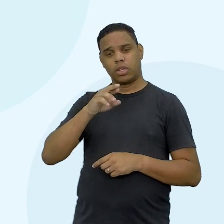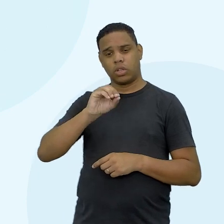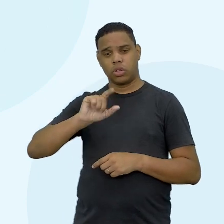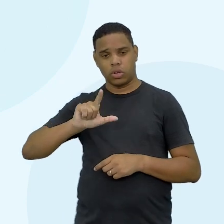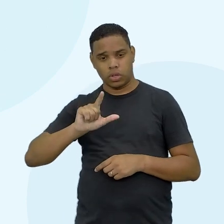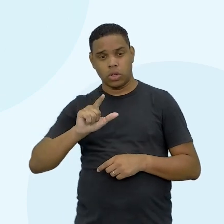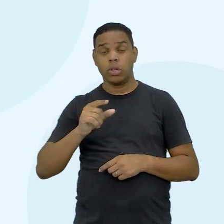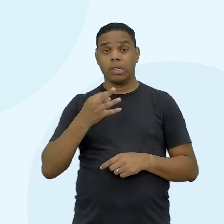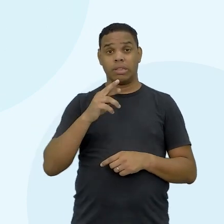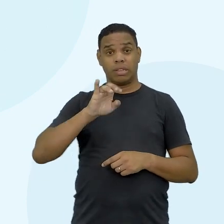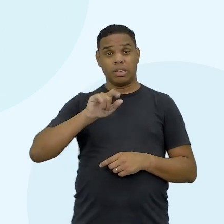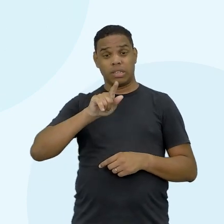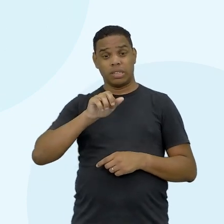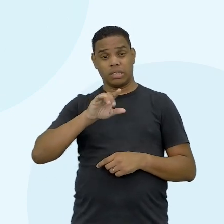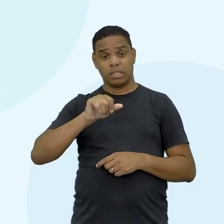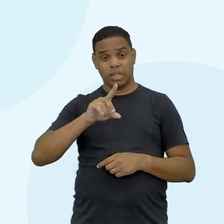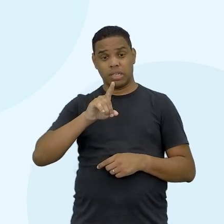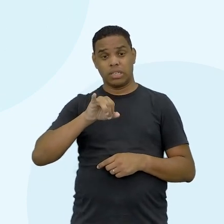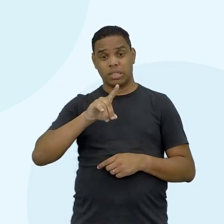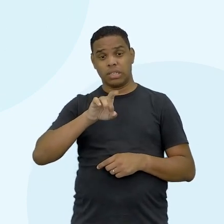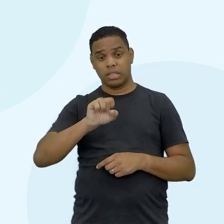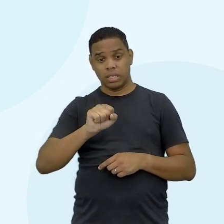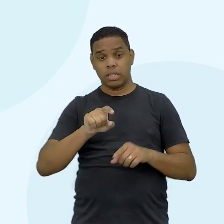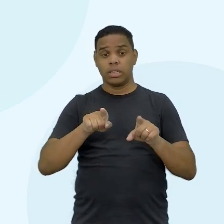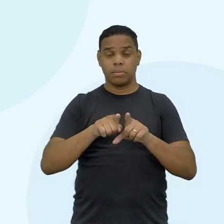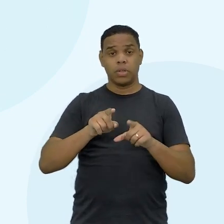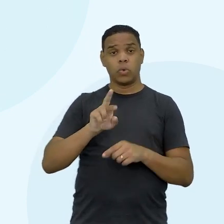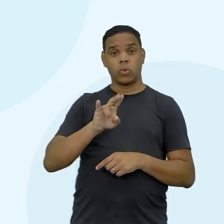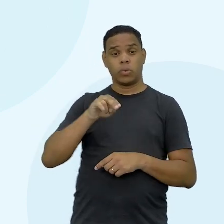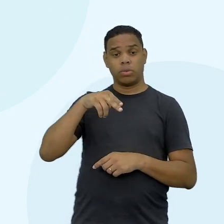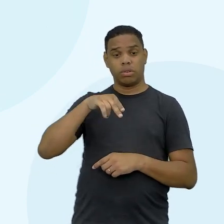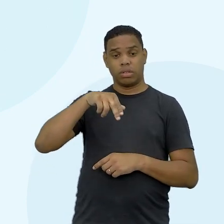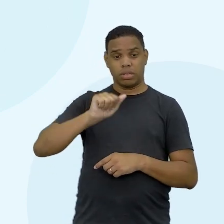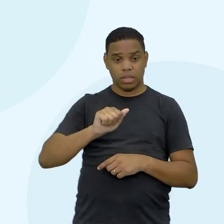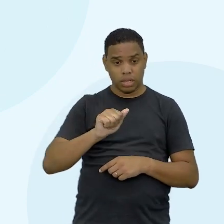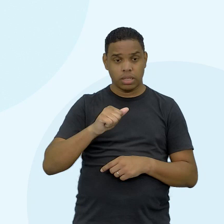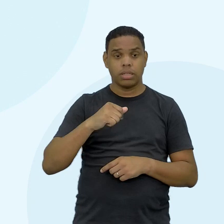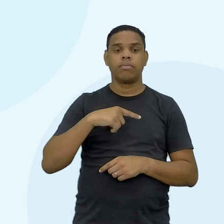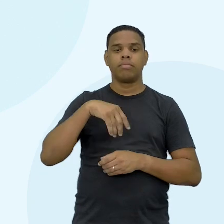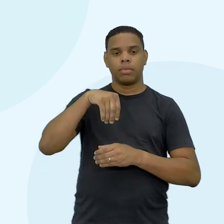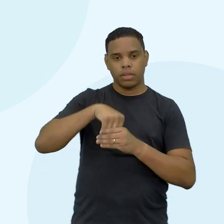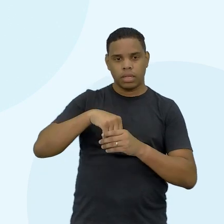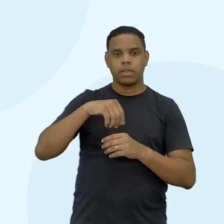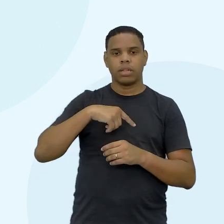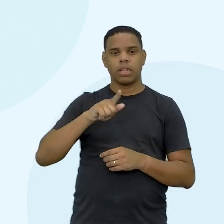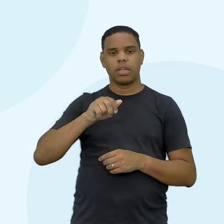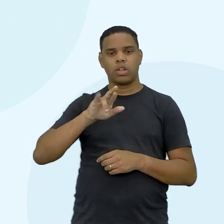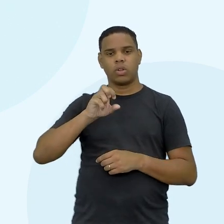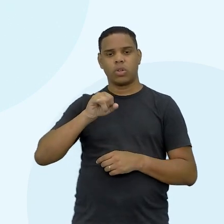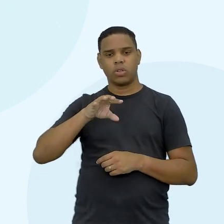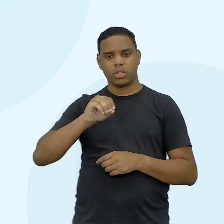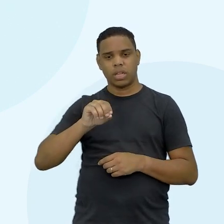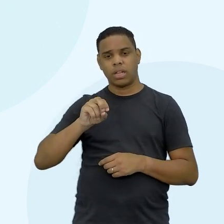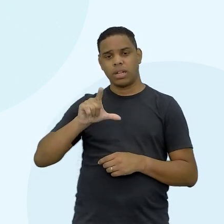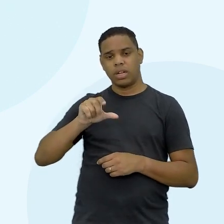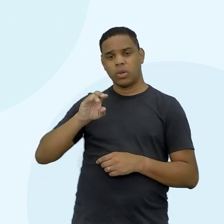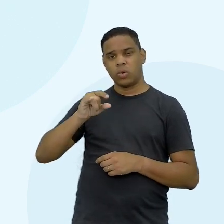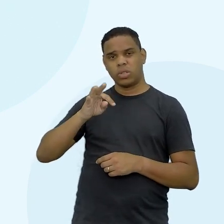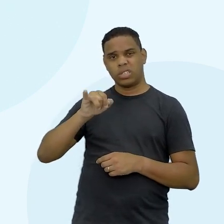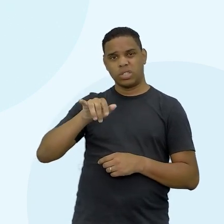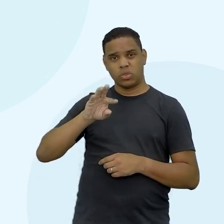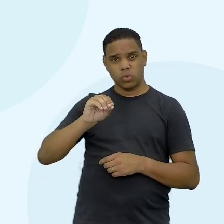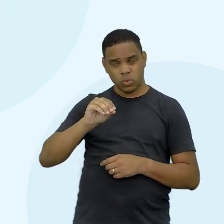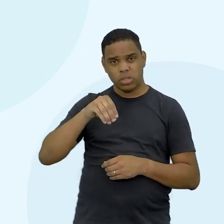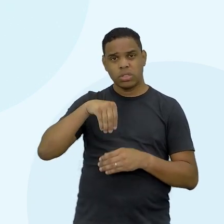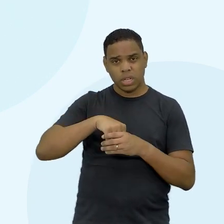óleo triglicérides e a questão aí da urina, né? Uma presença aí grande de glicose, de leucócitos na